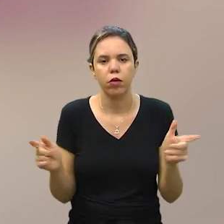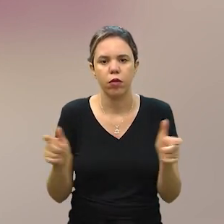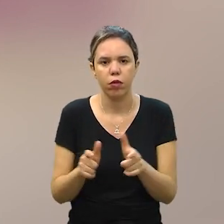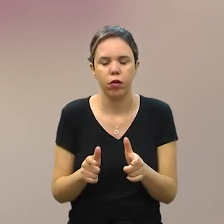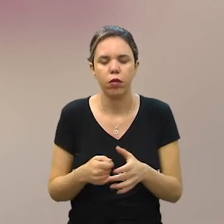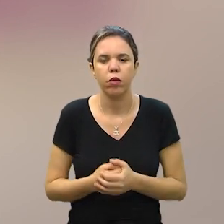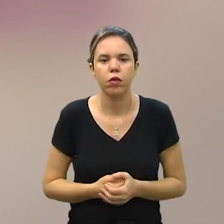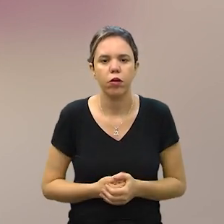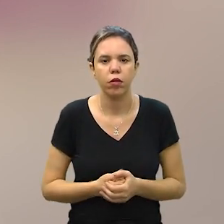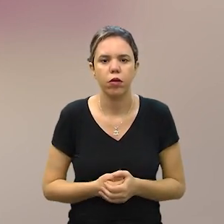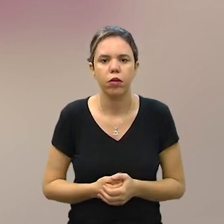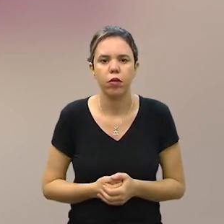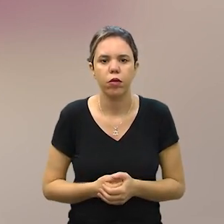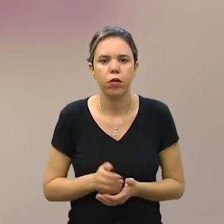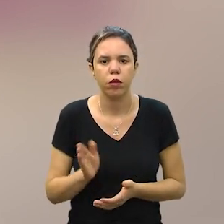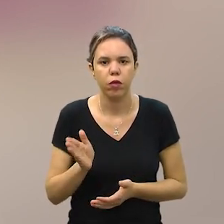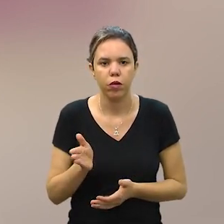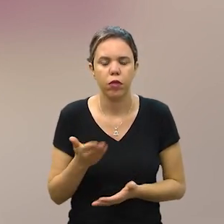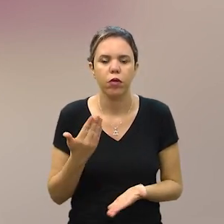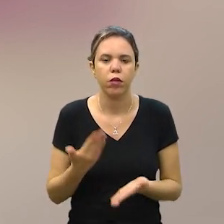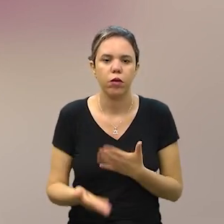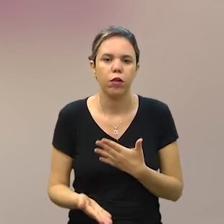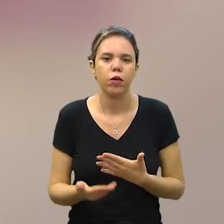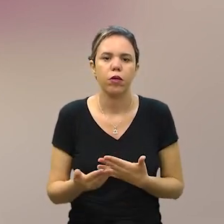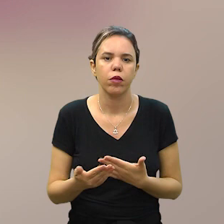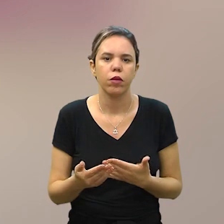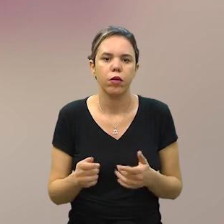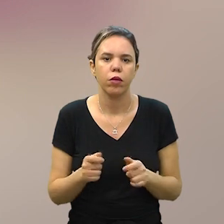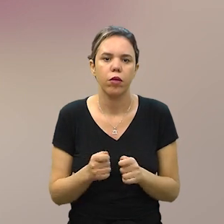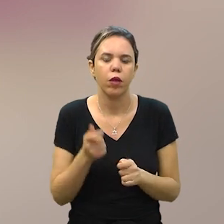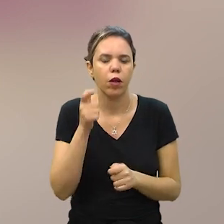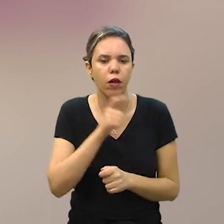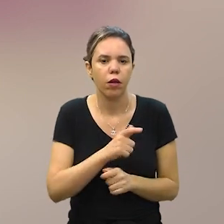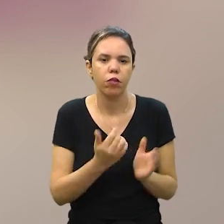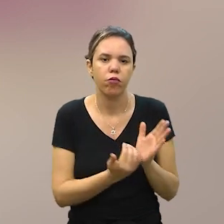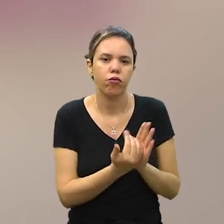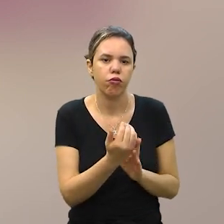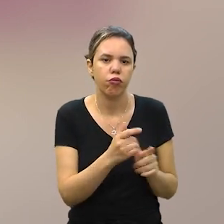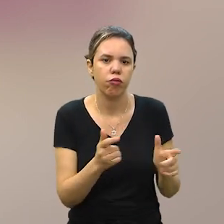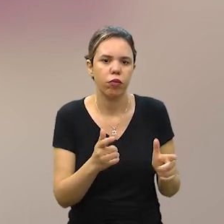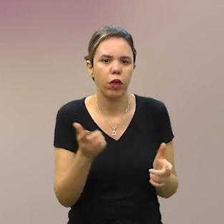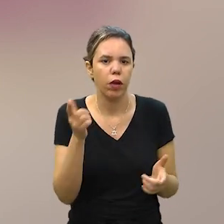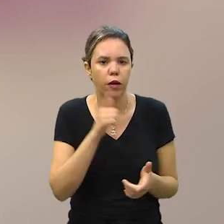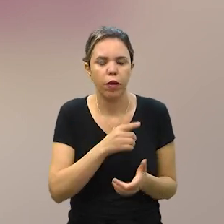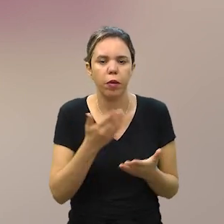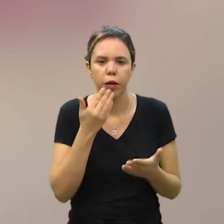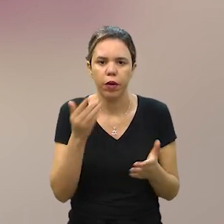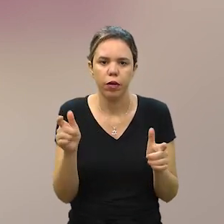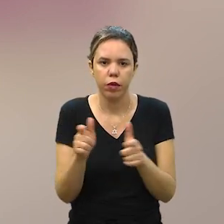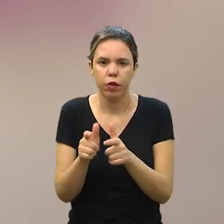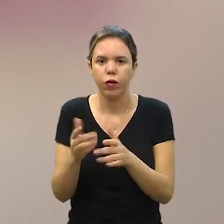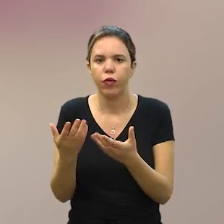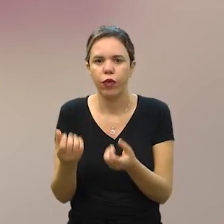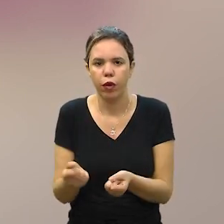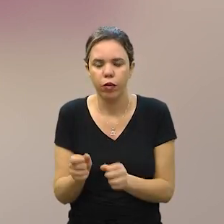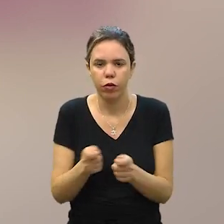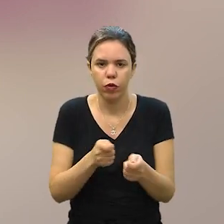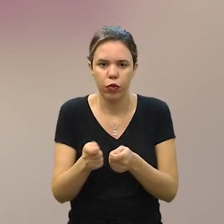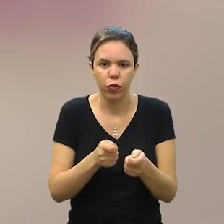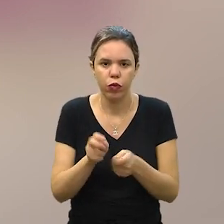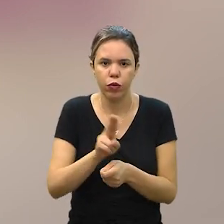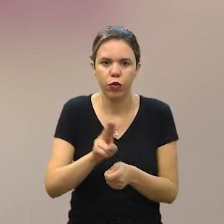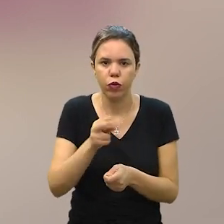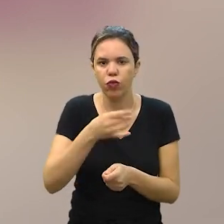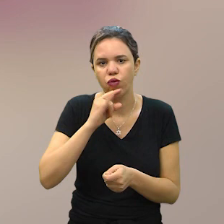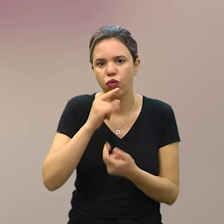estão caindo, né? Onde que a gente já pede para poder aumentar, onde a gente pede para reduzir, gente, vamos fazer